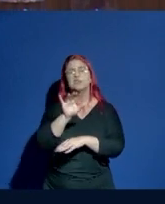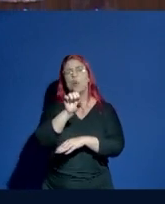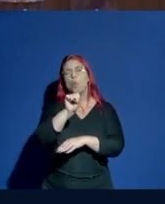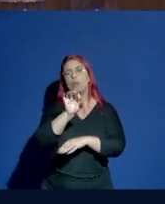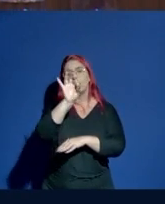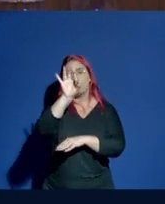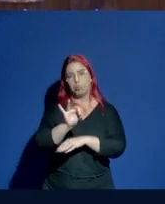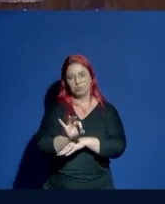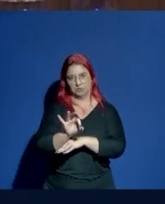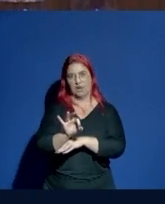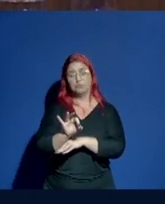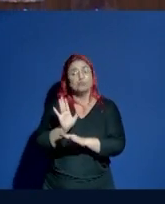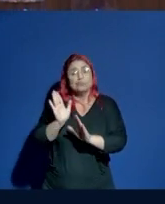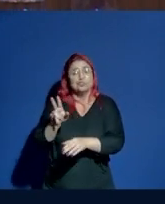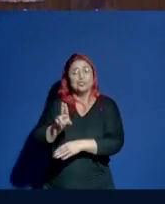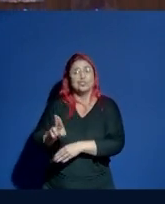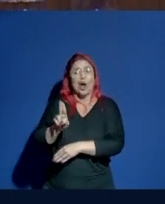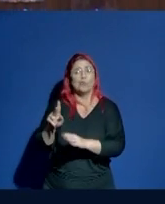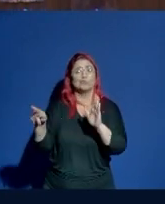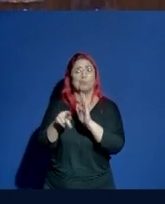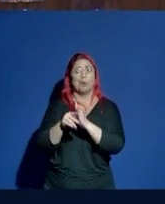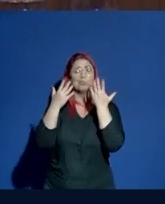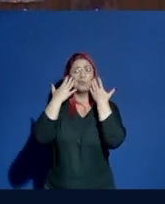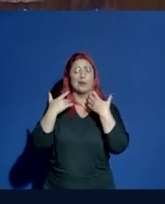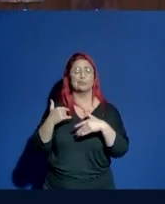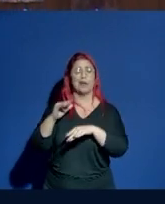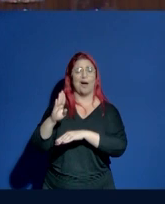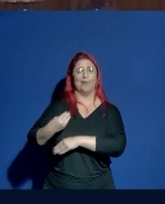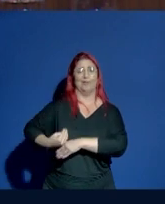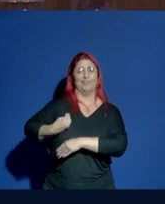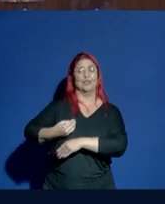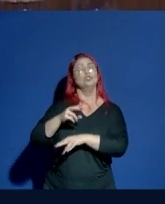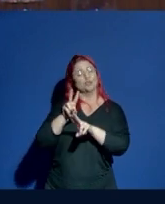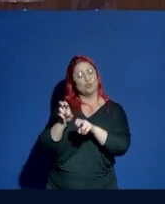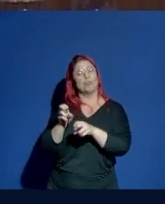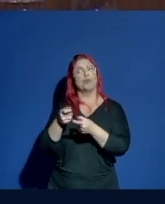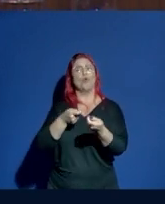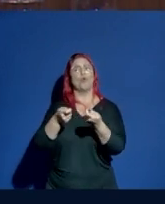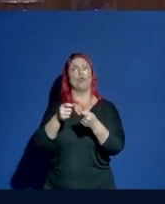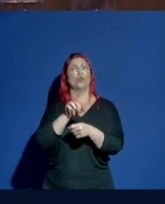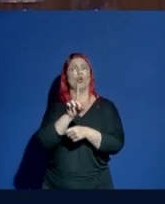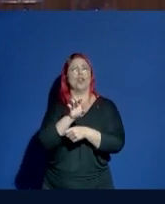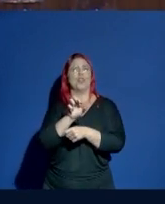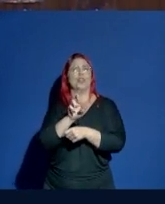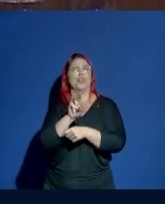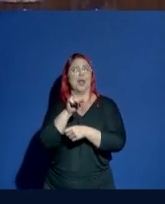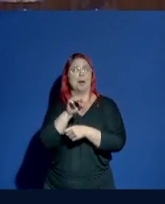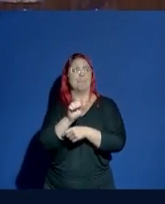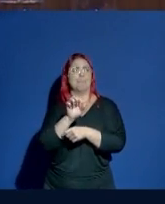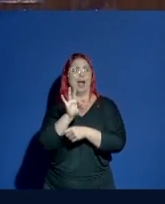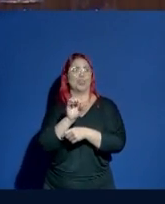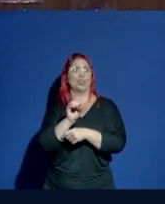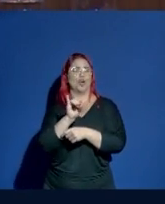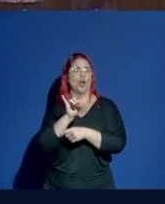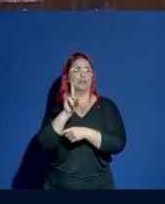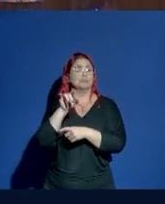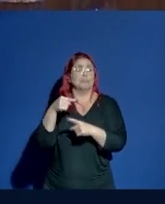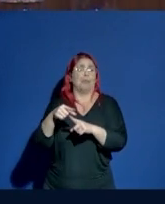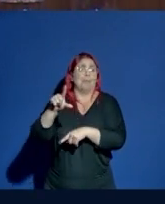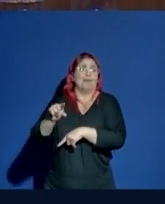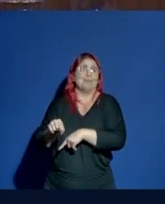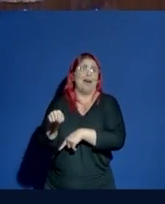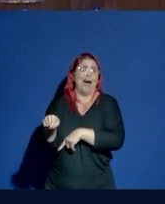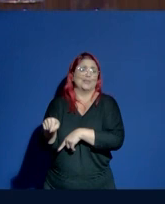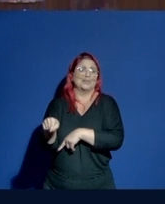80% do mercado já é biológico no controle de nematóides, que ele funciona muito bem com um custo muito mais barato, né?